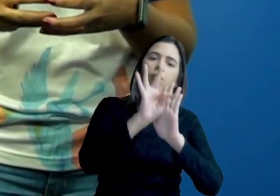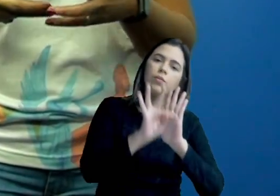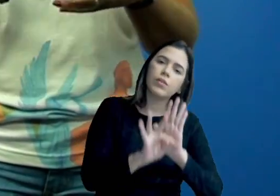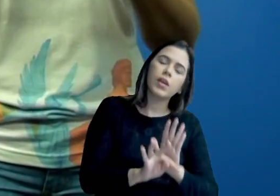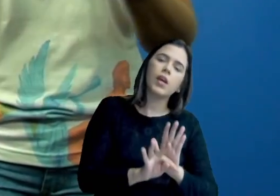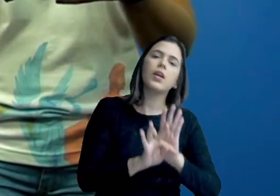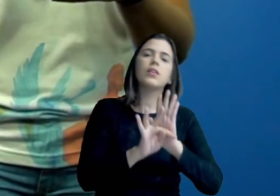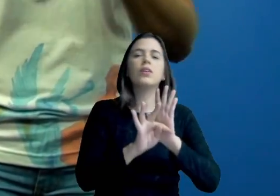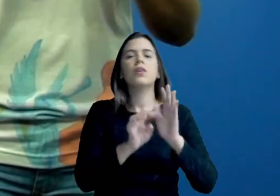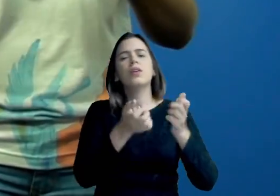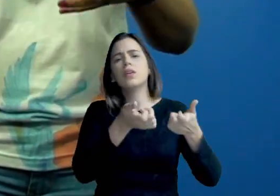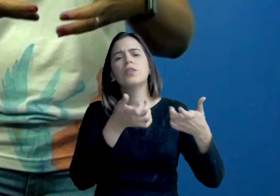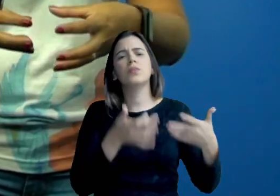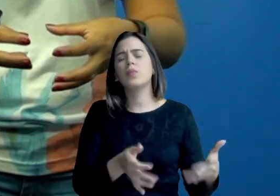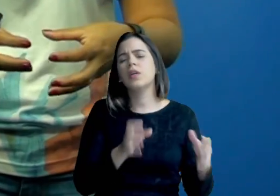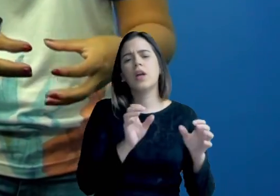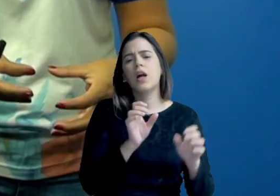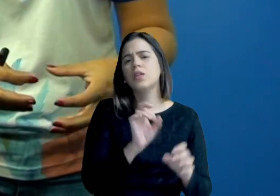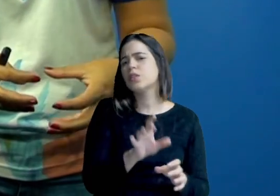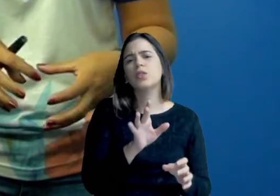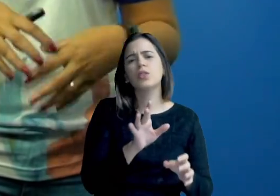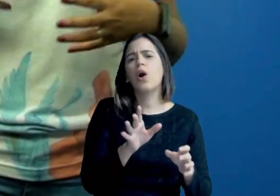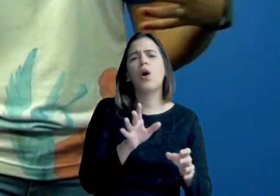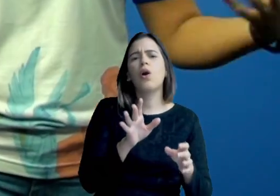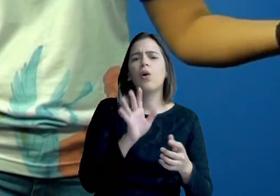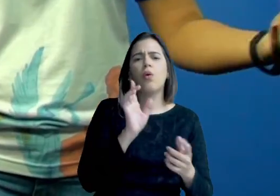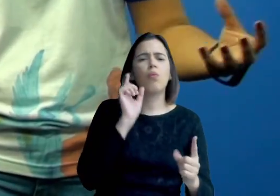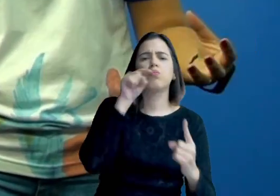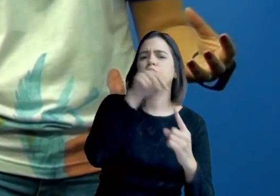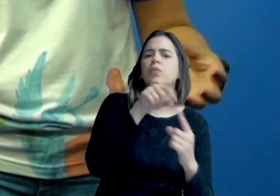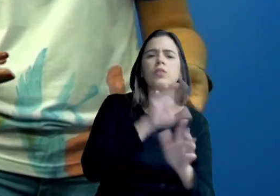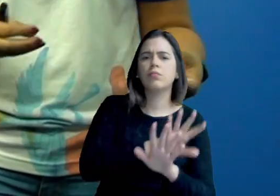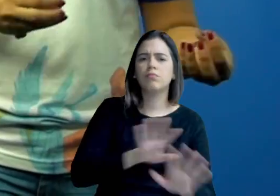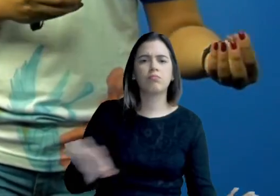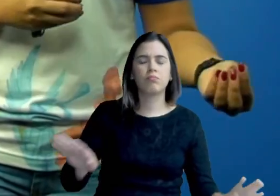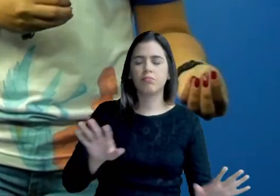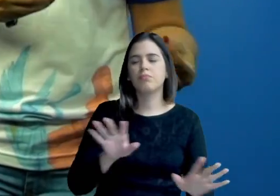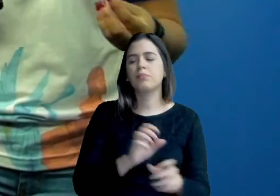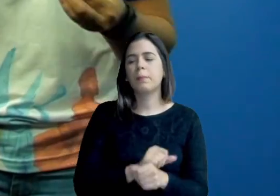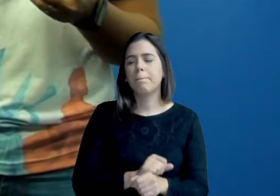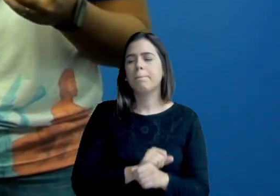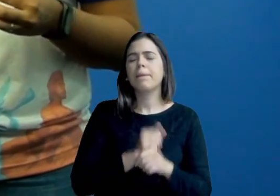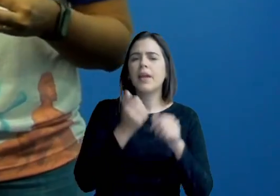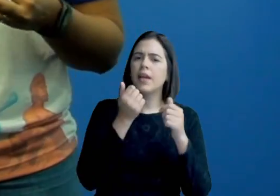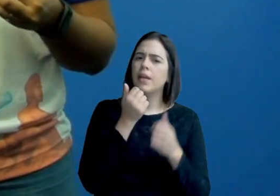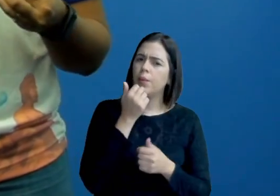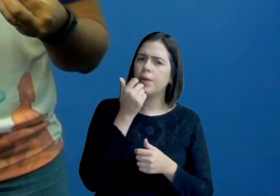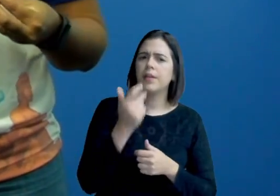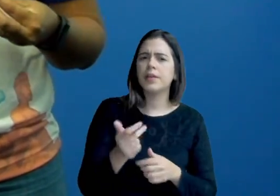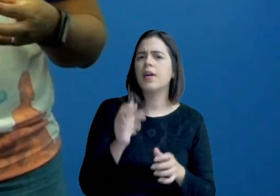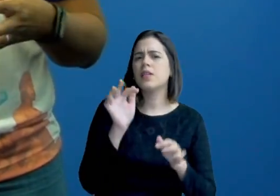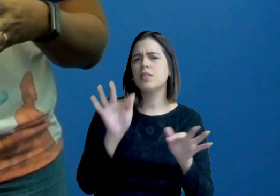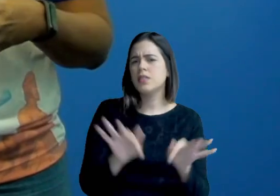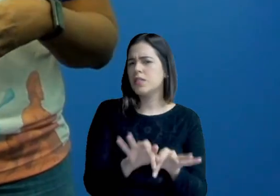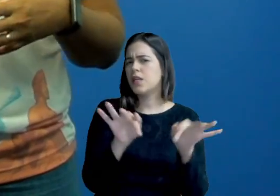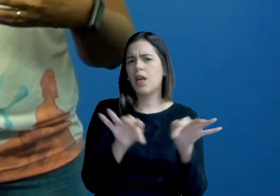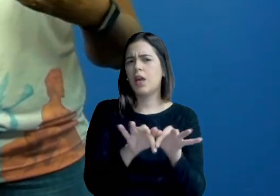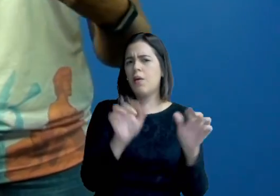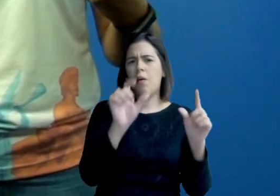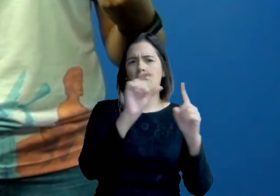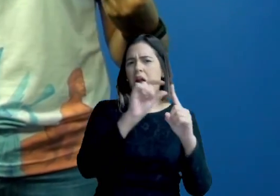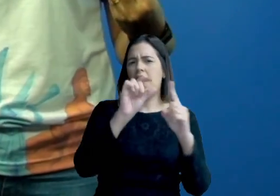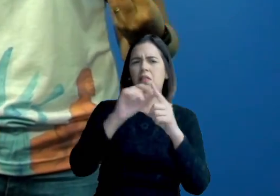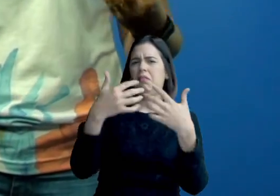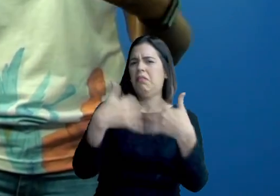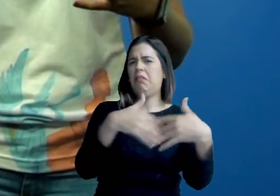é um texto que diz só aquilo que ele precisa dizer, sem arrudeio. E uma linguagem simples, sem